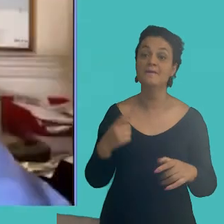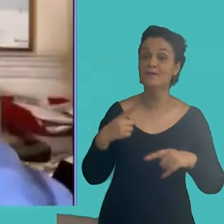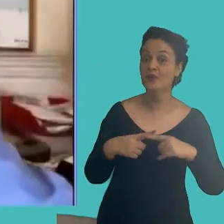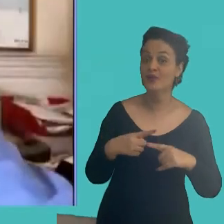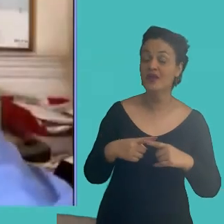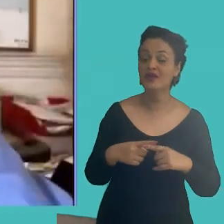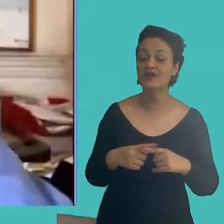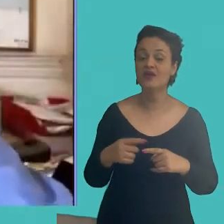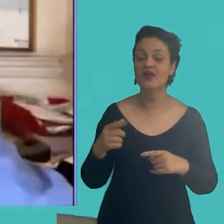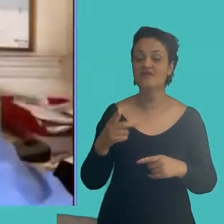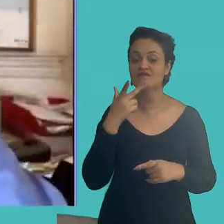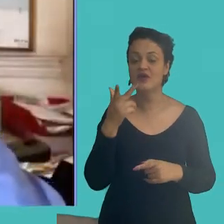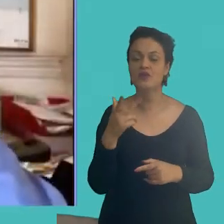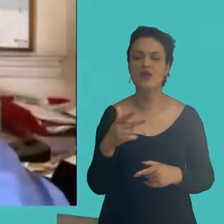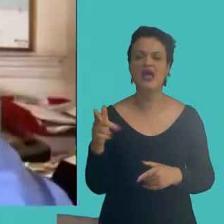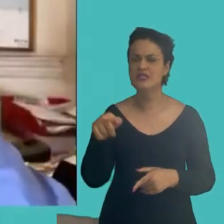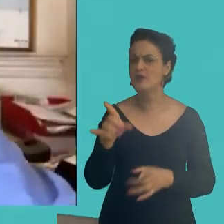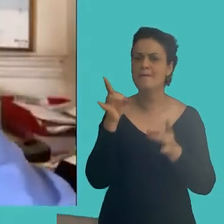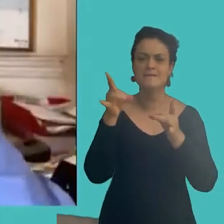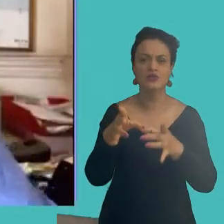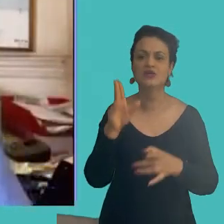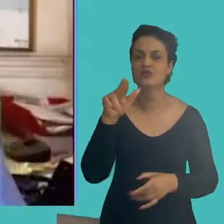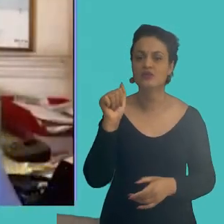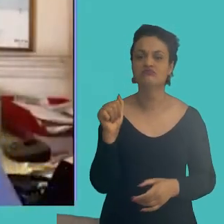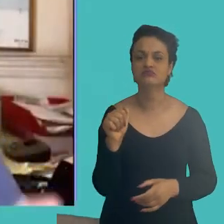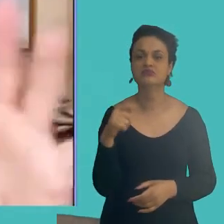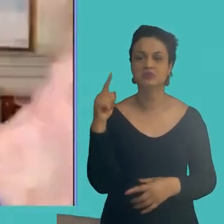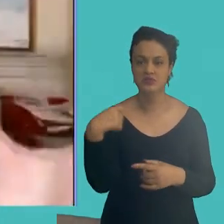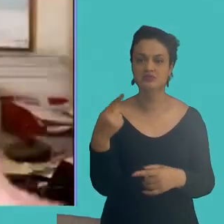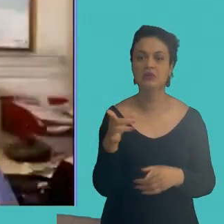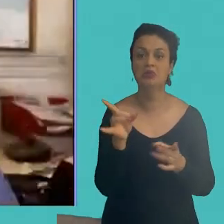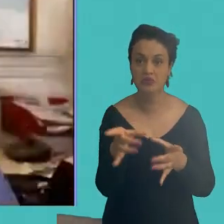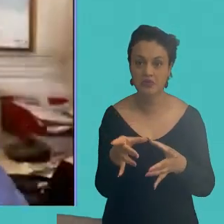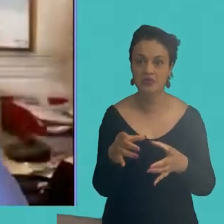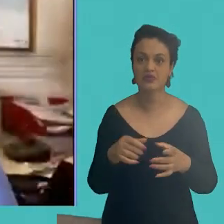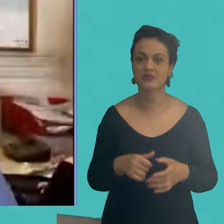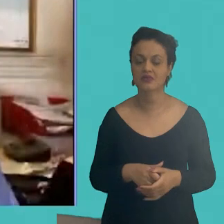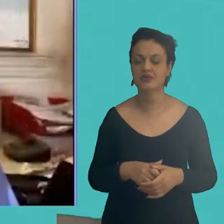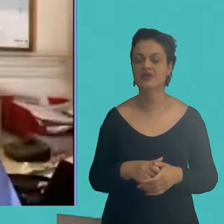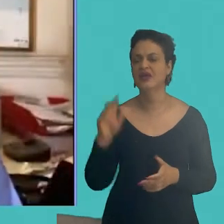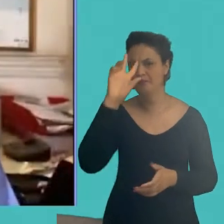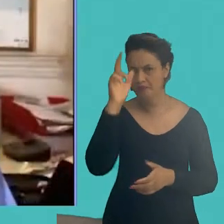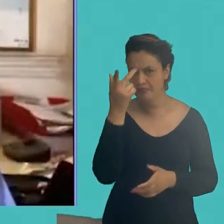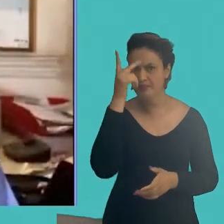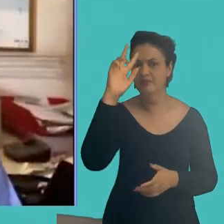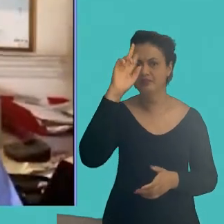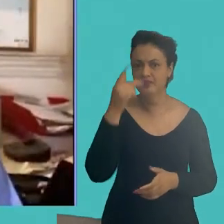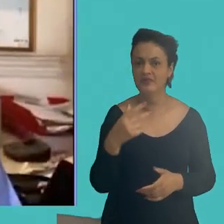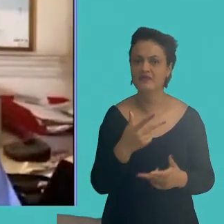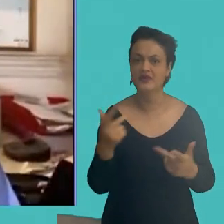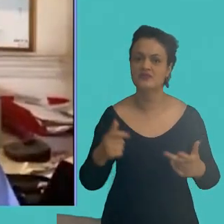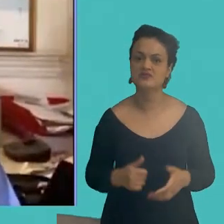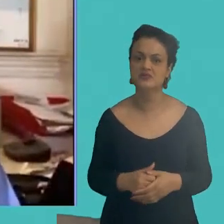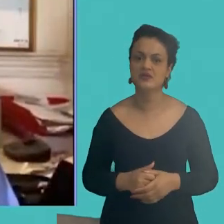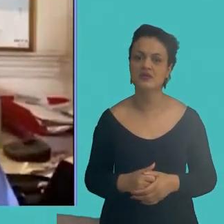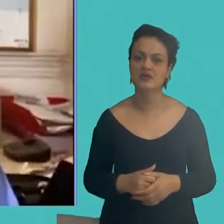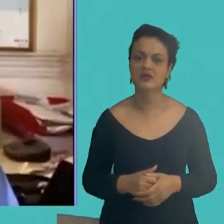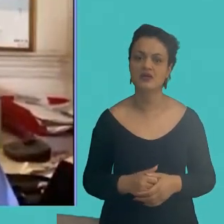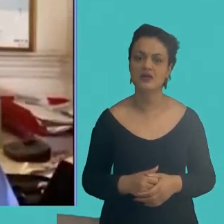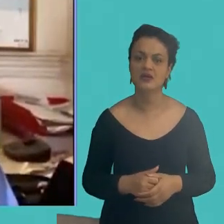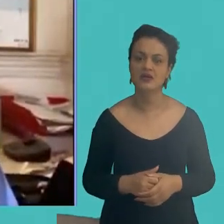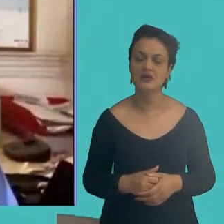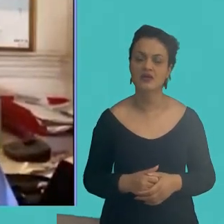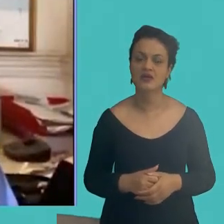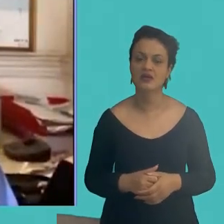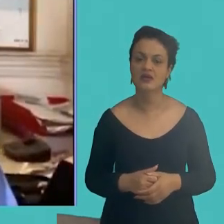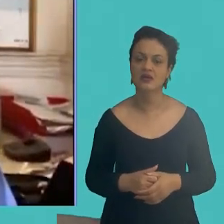não abandonaria e abandonou. São vários fatores que se combinam para explicar e